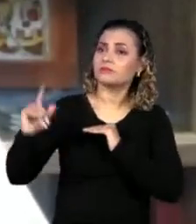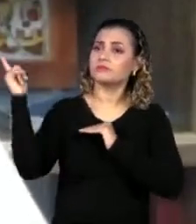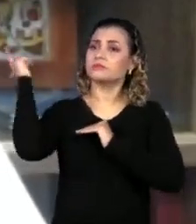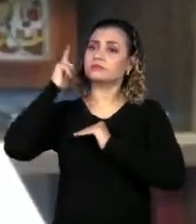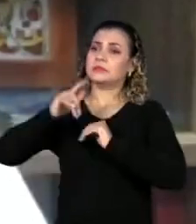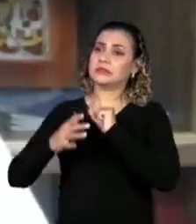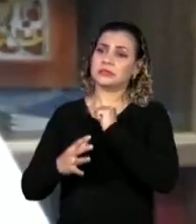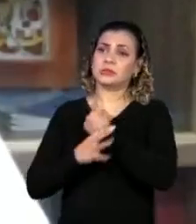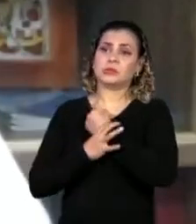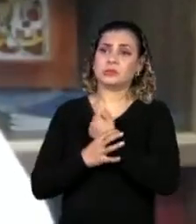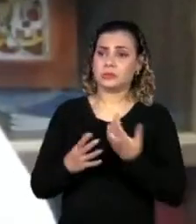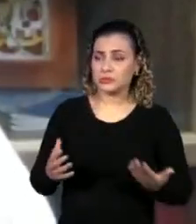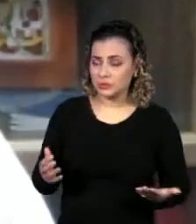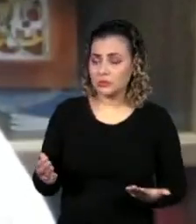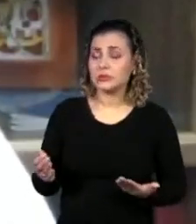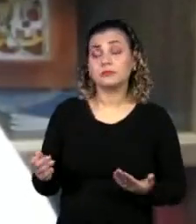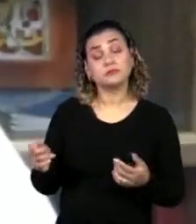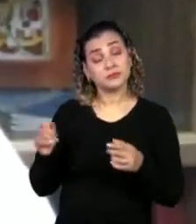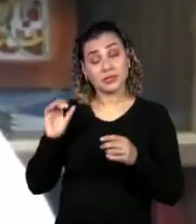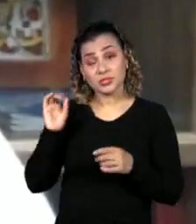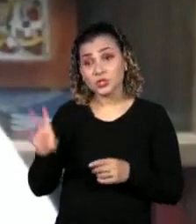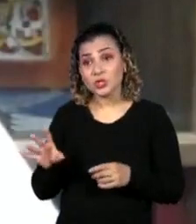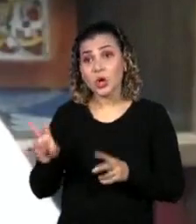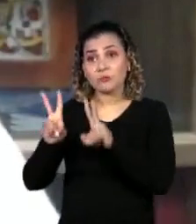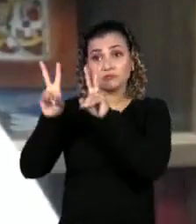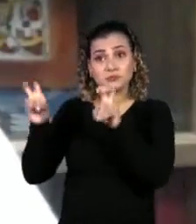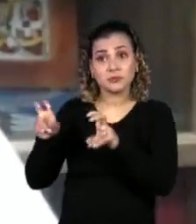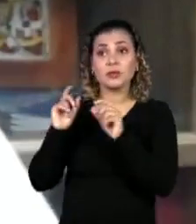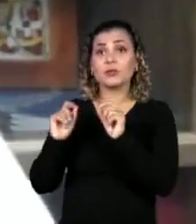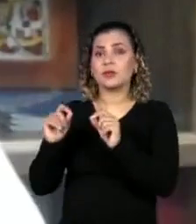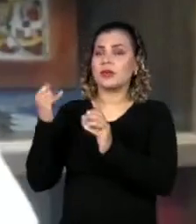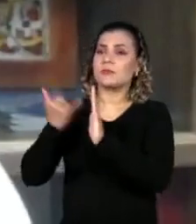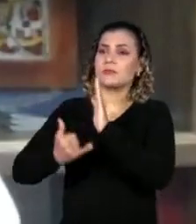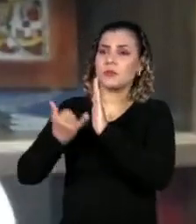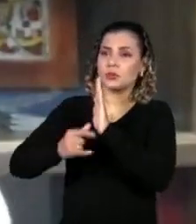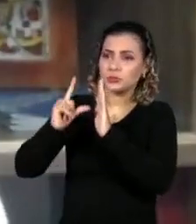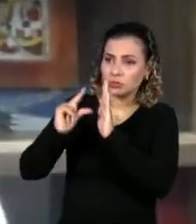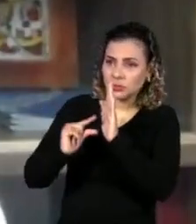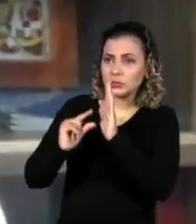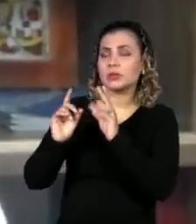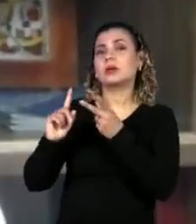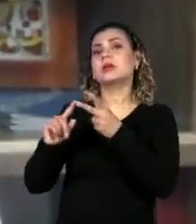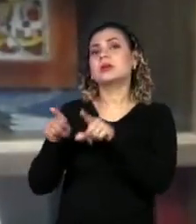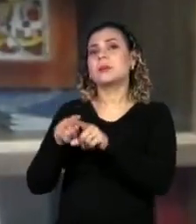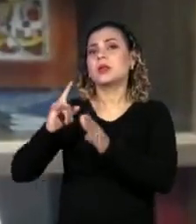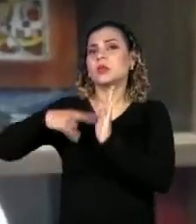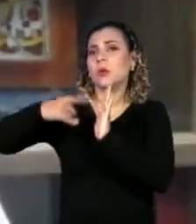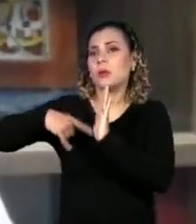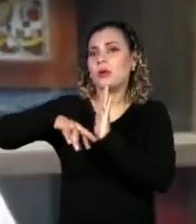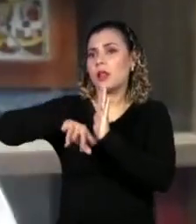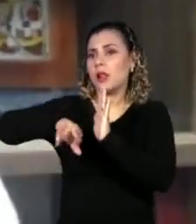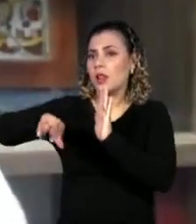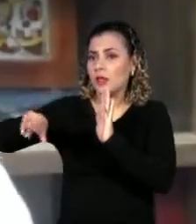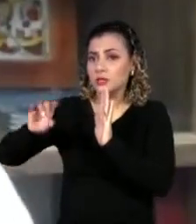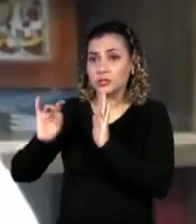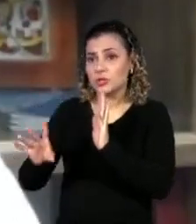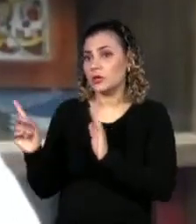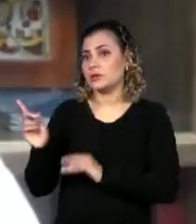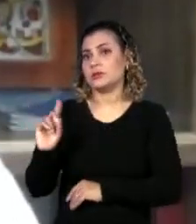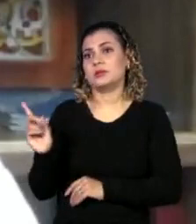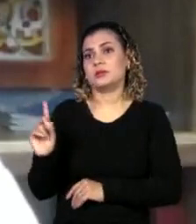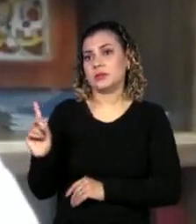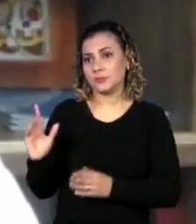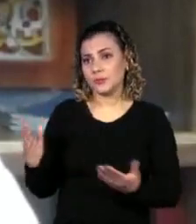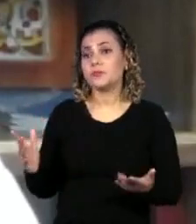Né? Isso passa também, não apenas por questões de redução de impostos, simplificações documentais, que já foi até em